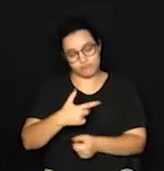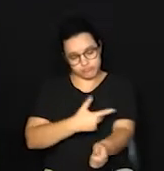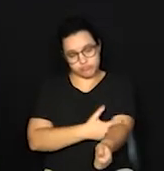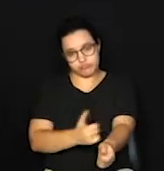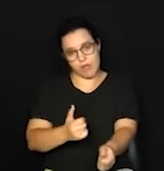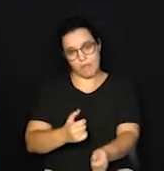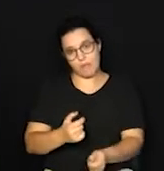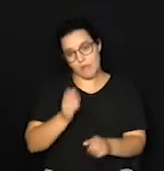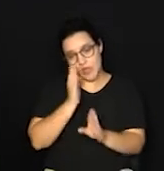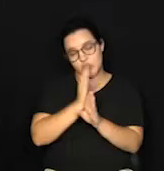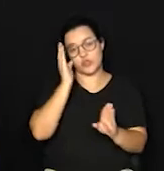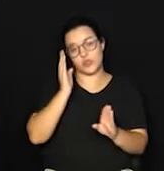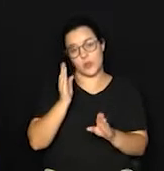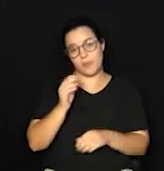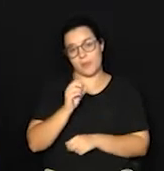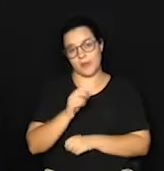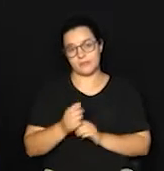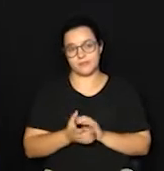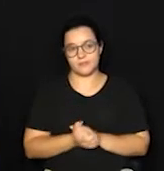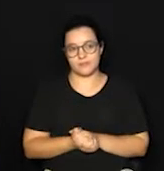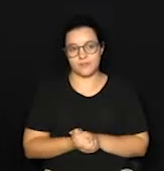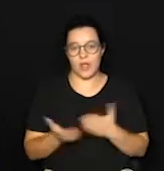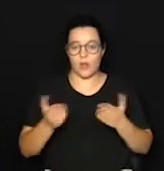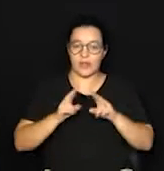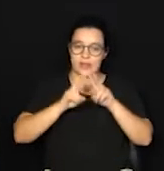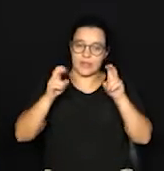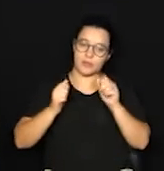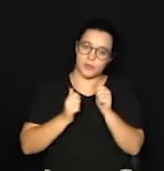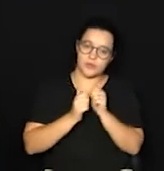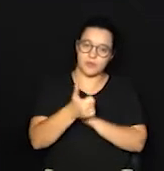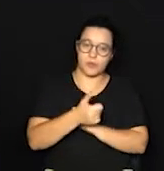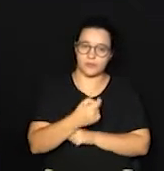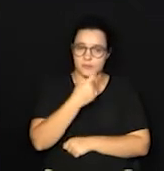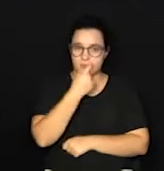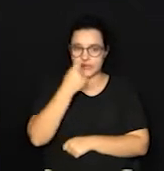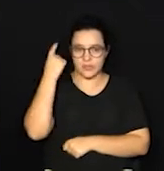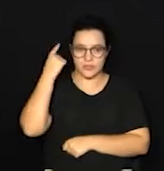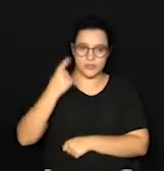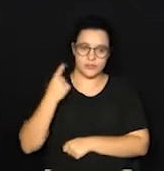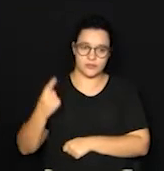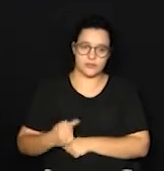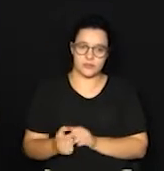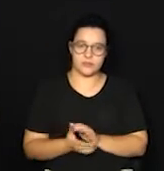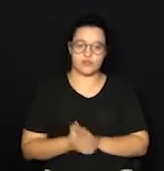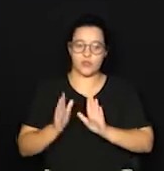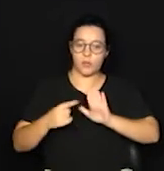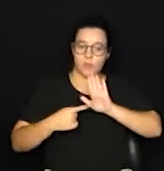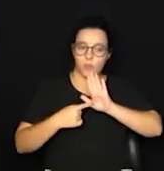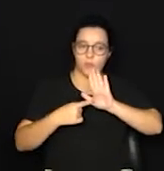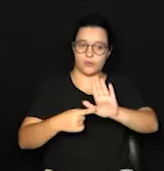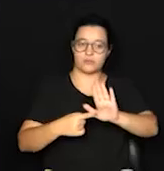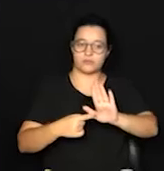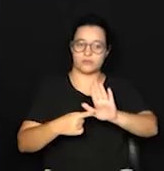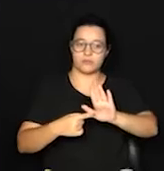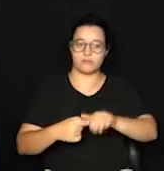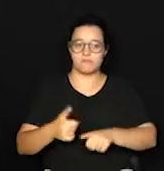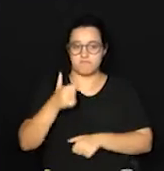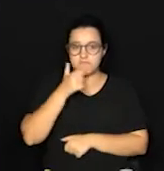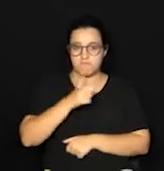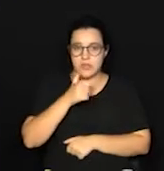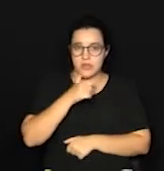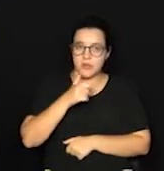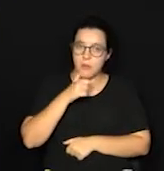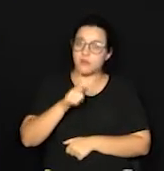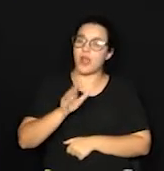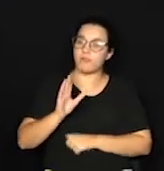já que estamos nesta pandemia. Vamos falar de esporte agora, Mirna Abreu? Vamos, porque a gente já mostrou o desempenho dessas meninas aqui